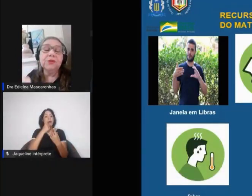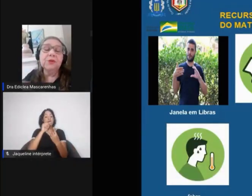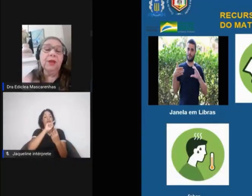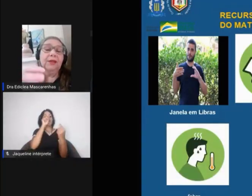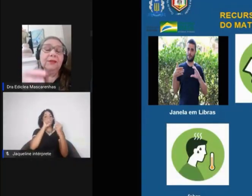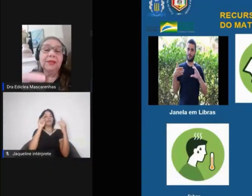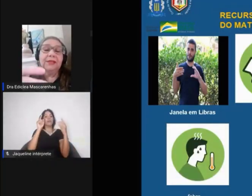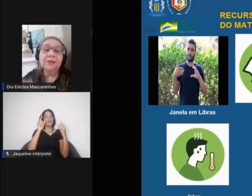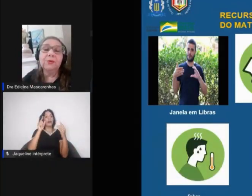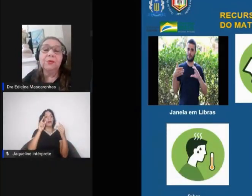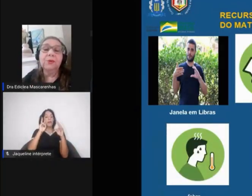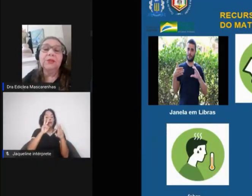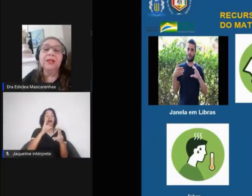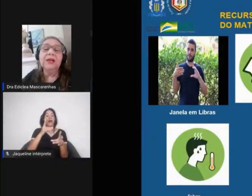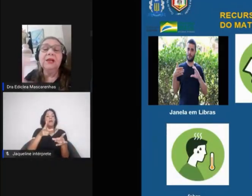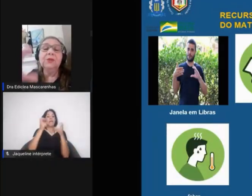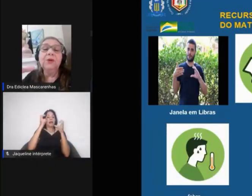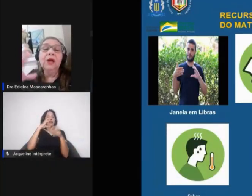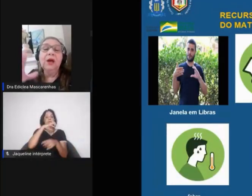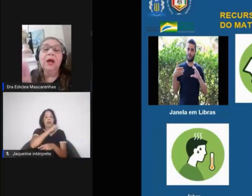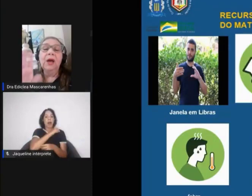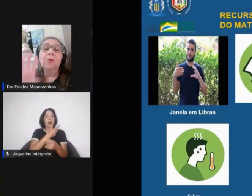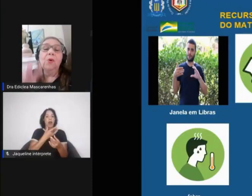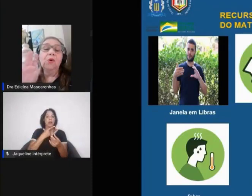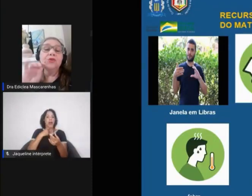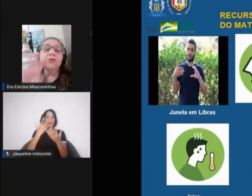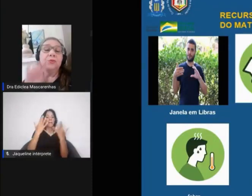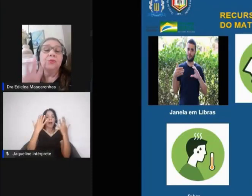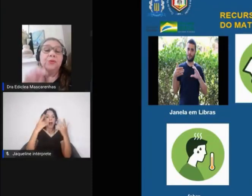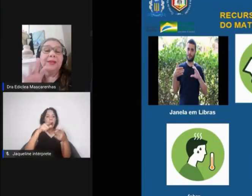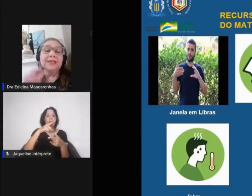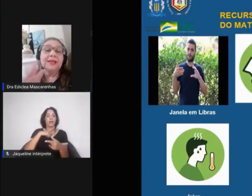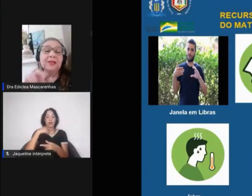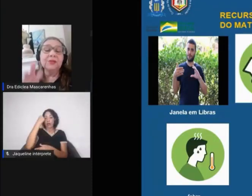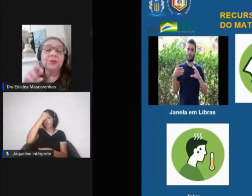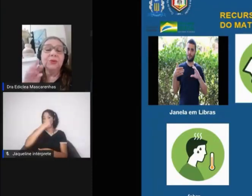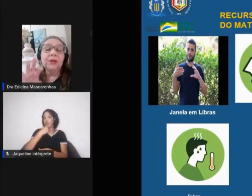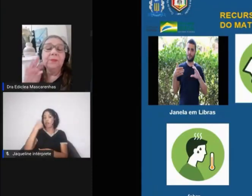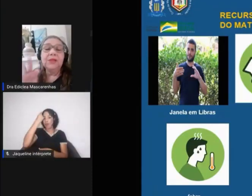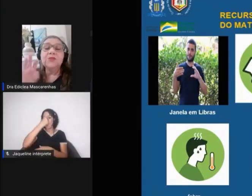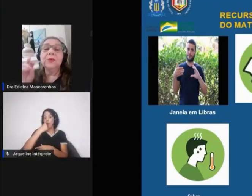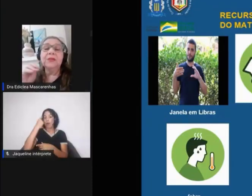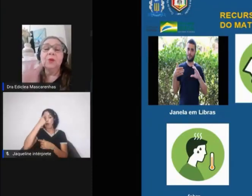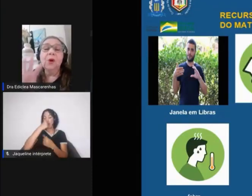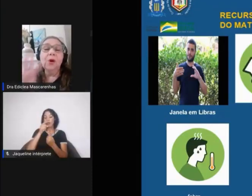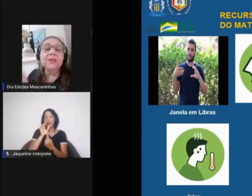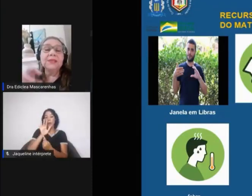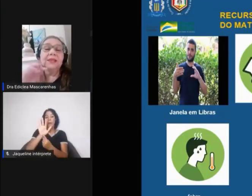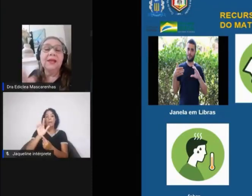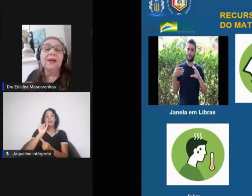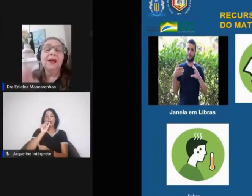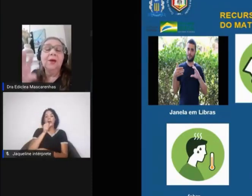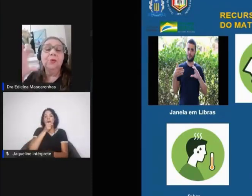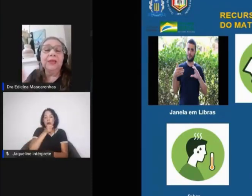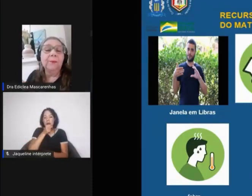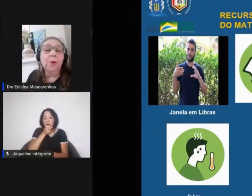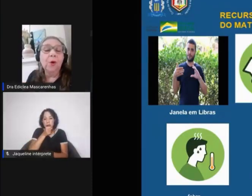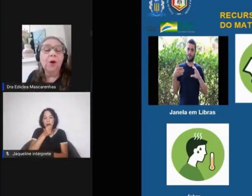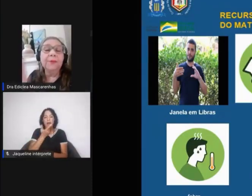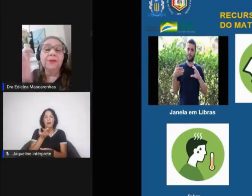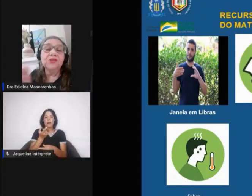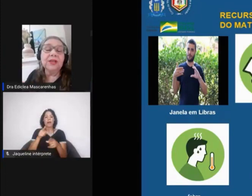duas mãos se encontrando, um rosto expressando mesmo a tosse, né?